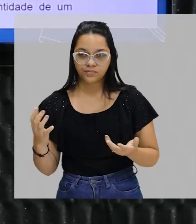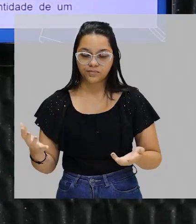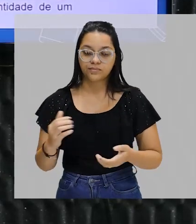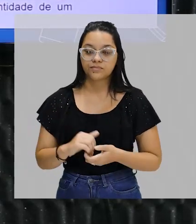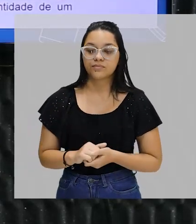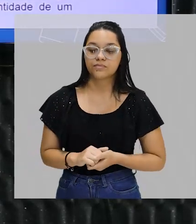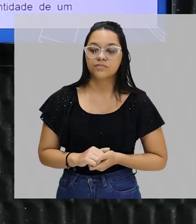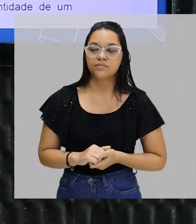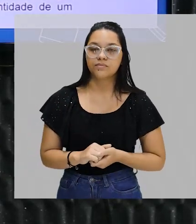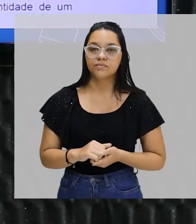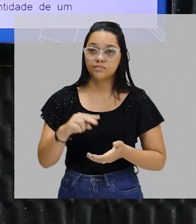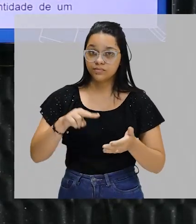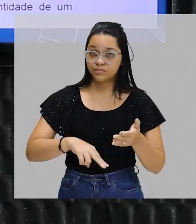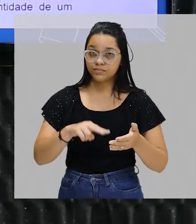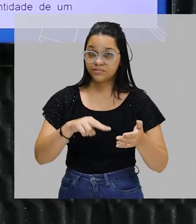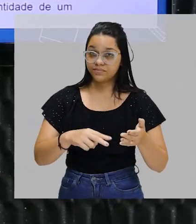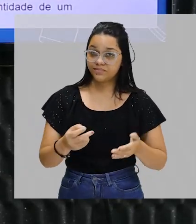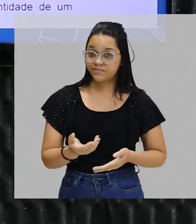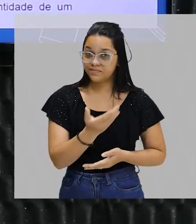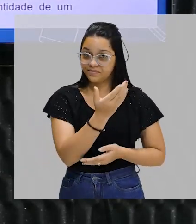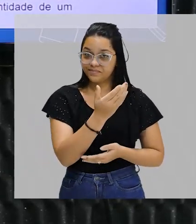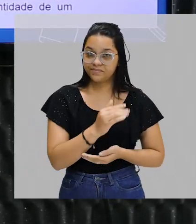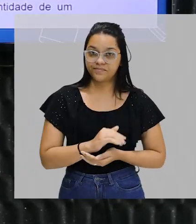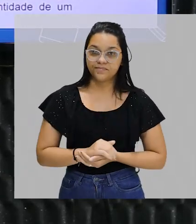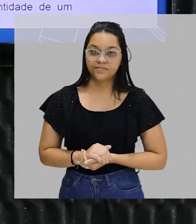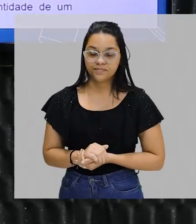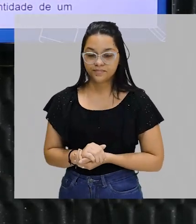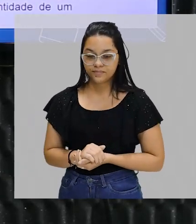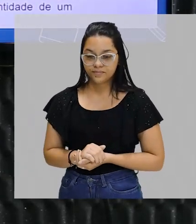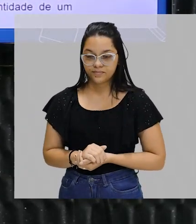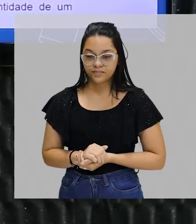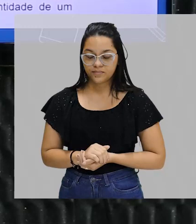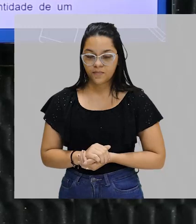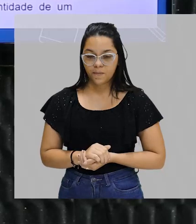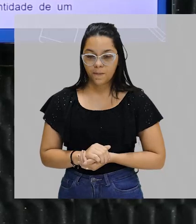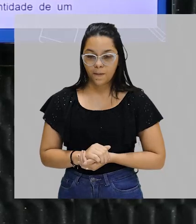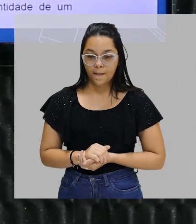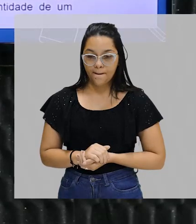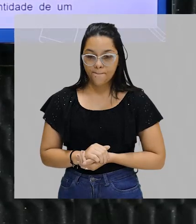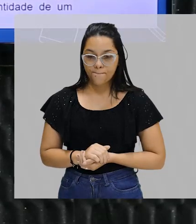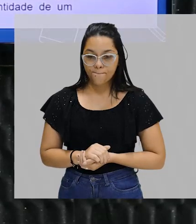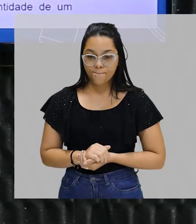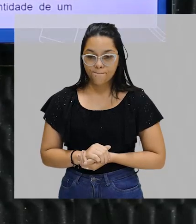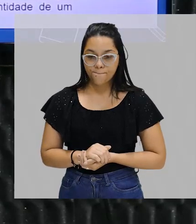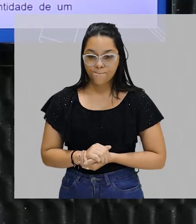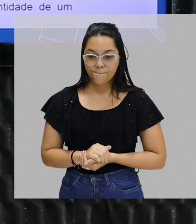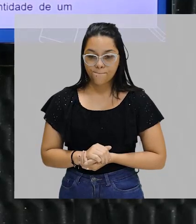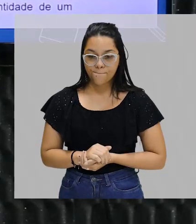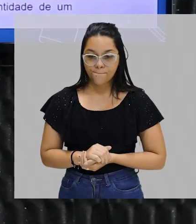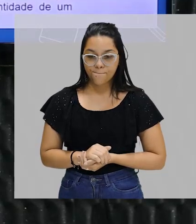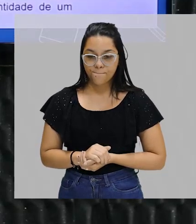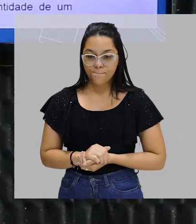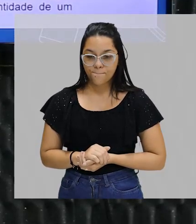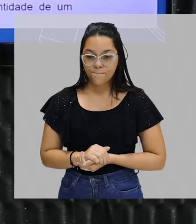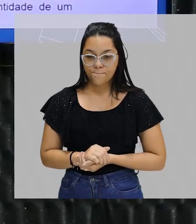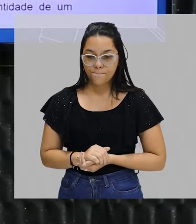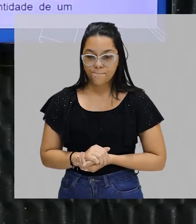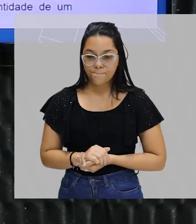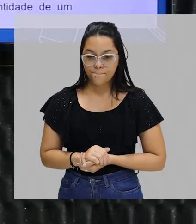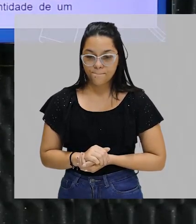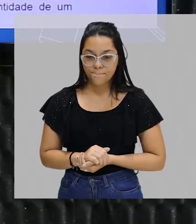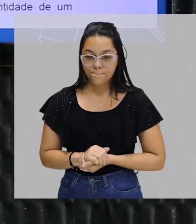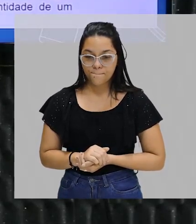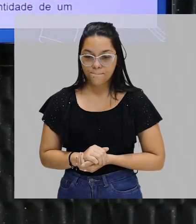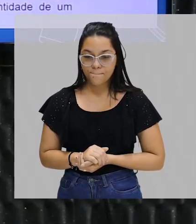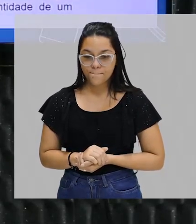sua concentração determinada por meio de uma reação química, ao ser misturado com outra substância.